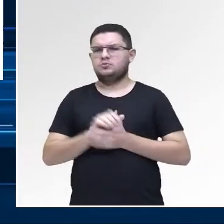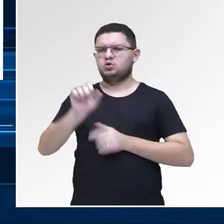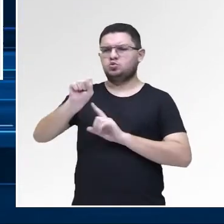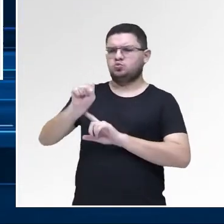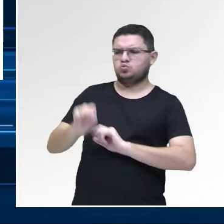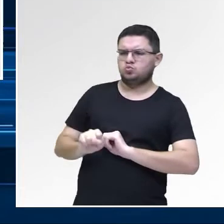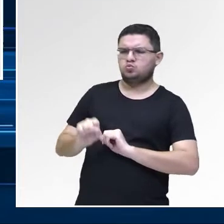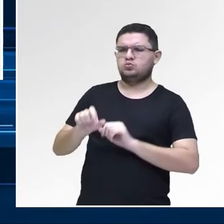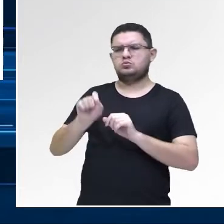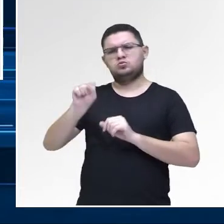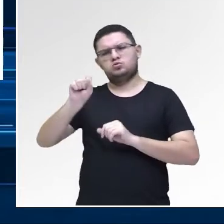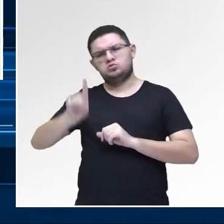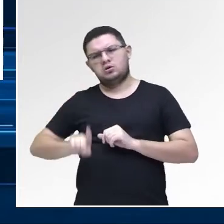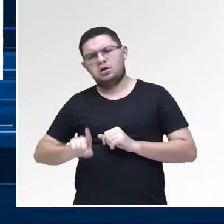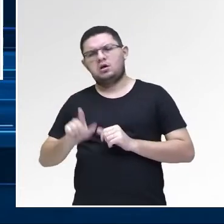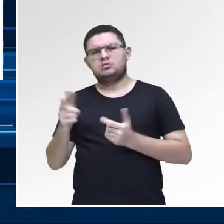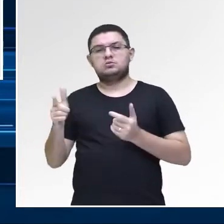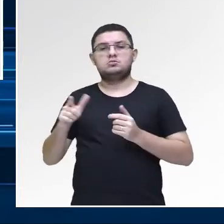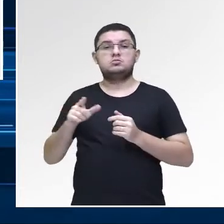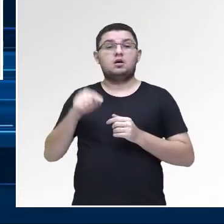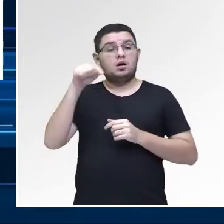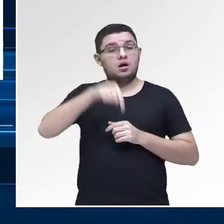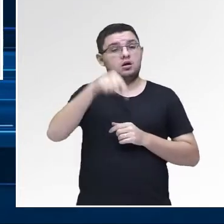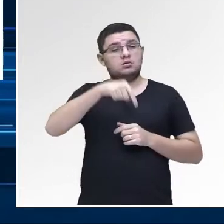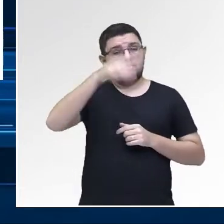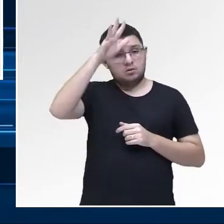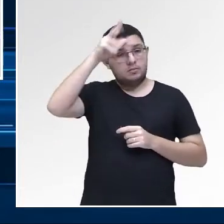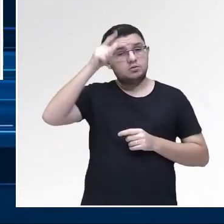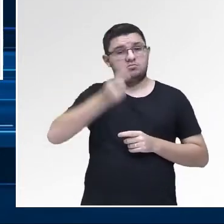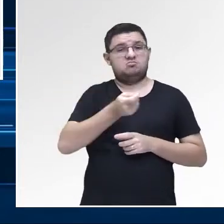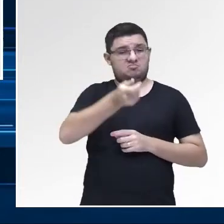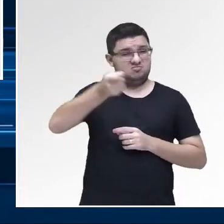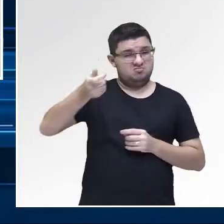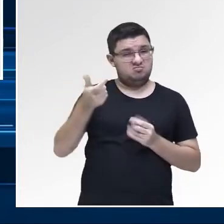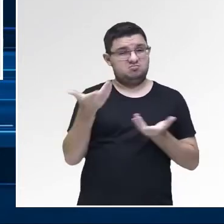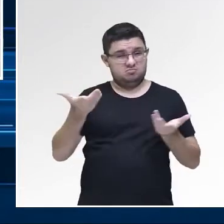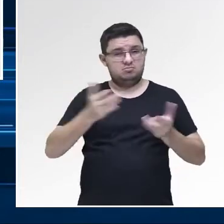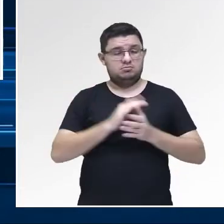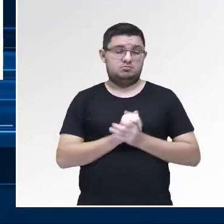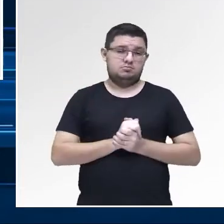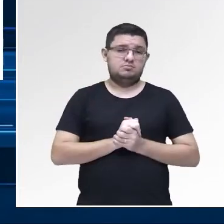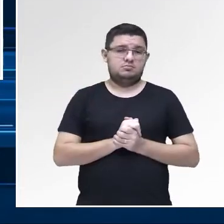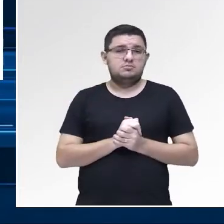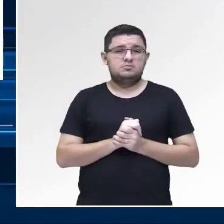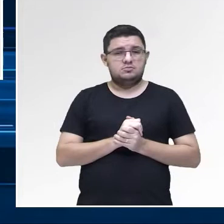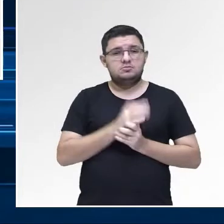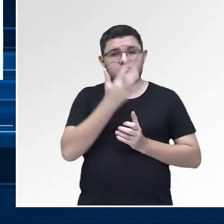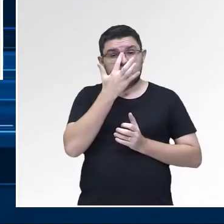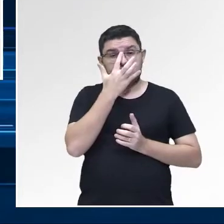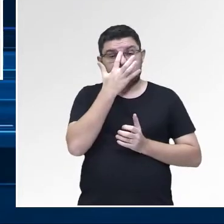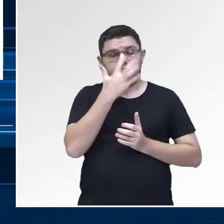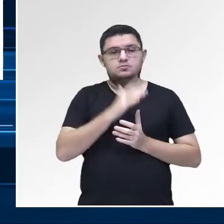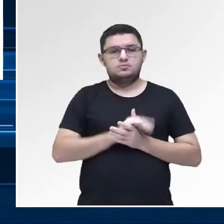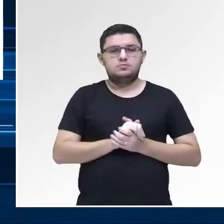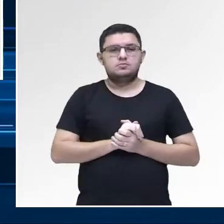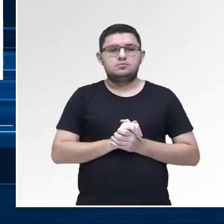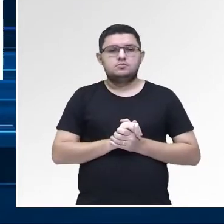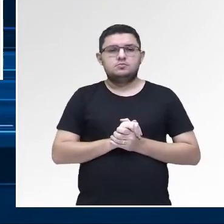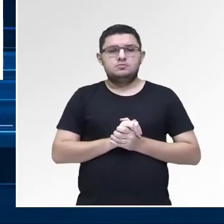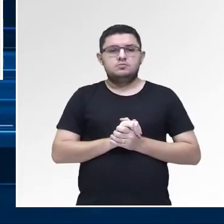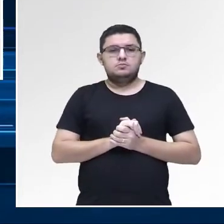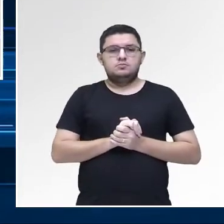exemplo, ainda é um valor inexpressivo, ok? De acordo com o mapa que nós estamos analisando,